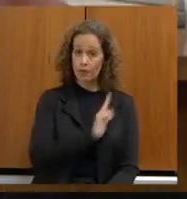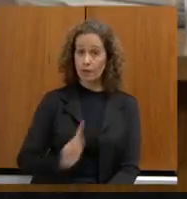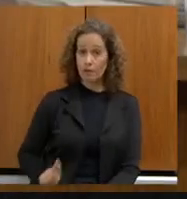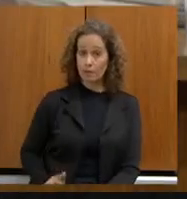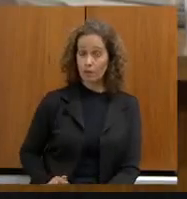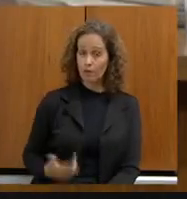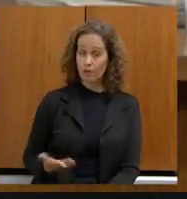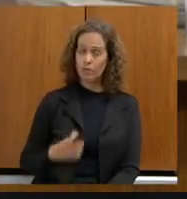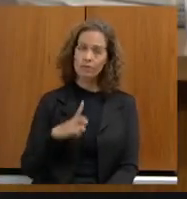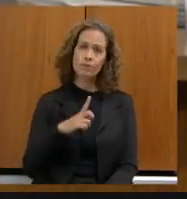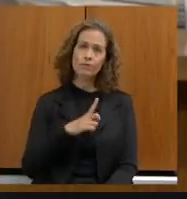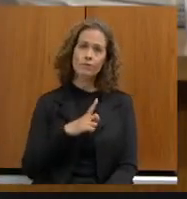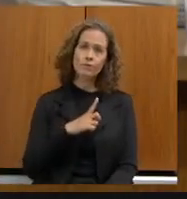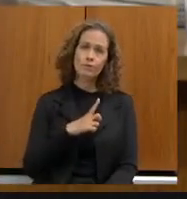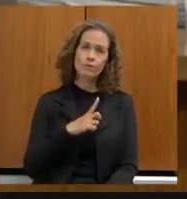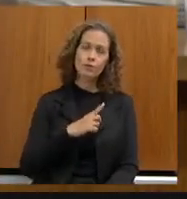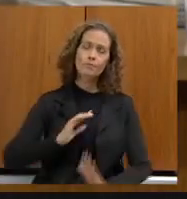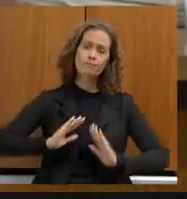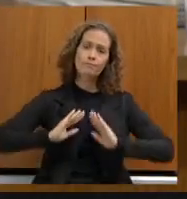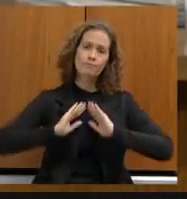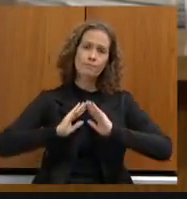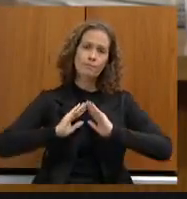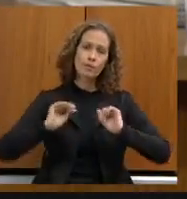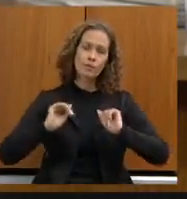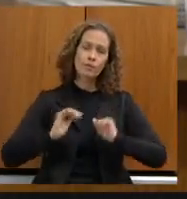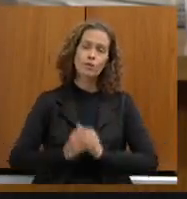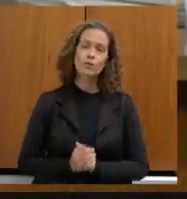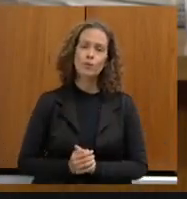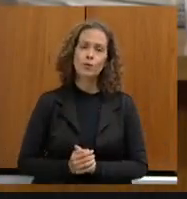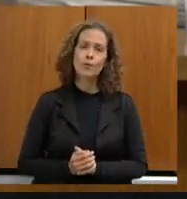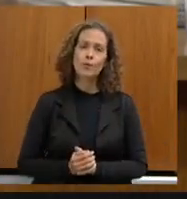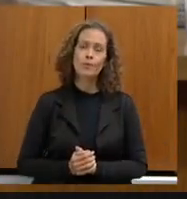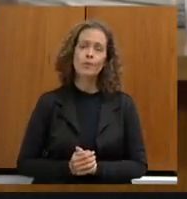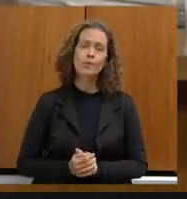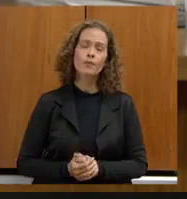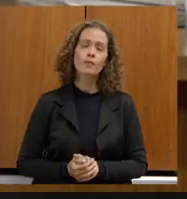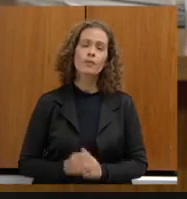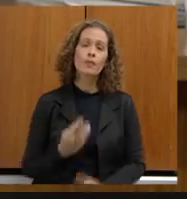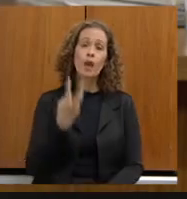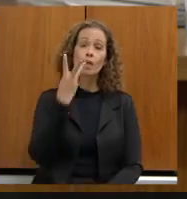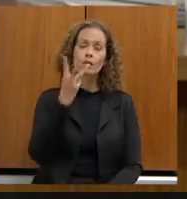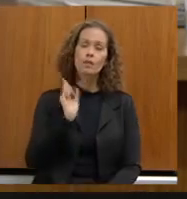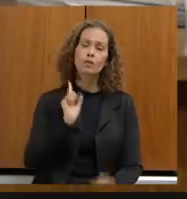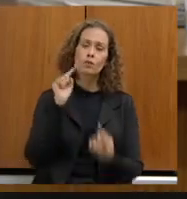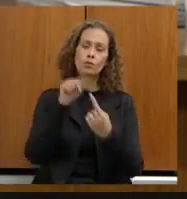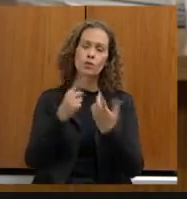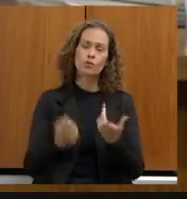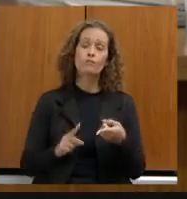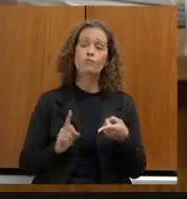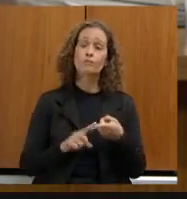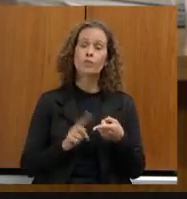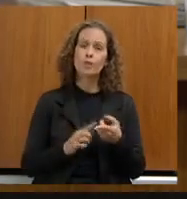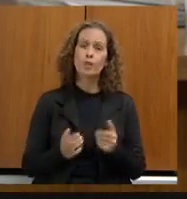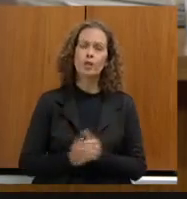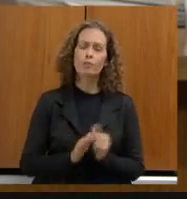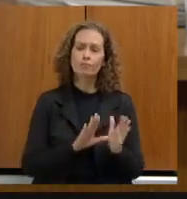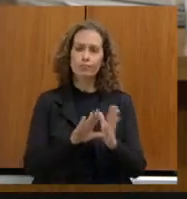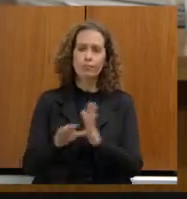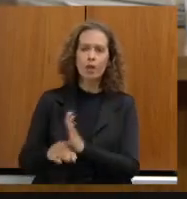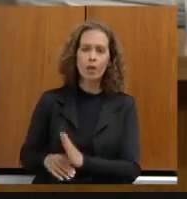tinha me pedido 3M fundamentais primeiro delas o combate à corrupção o